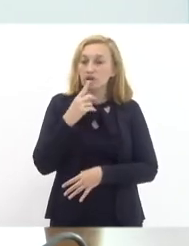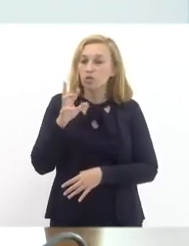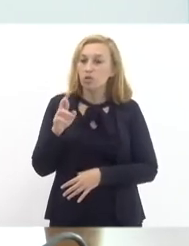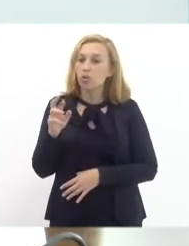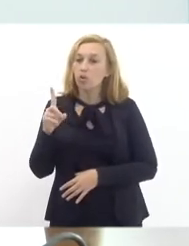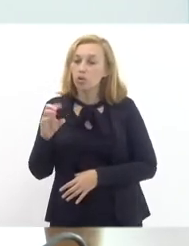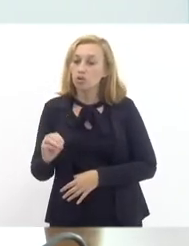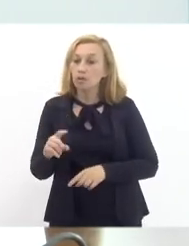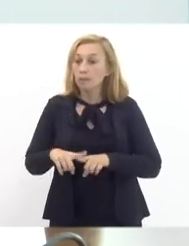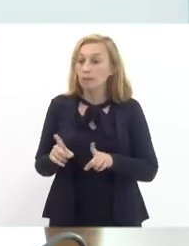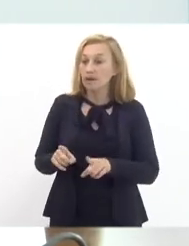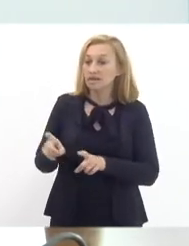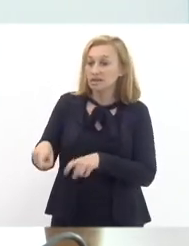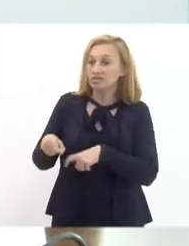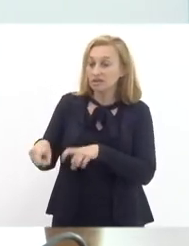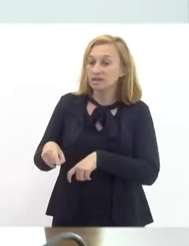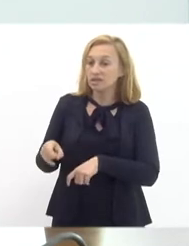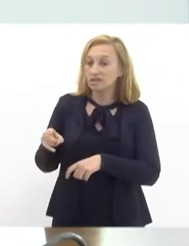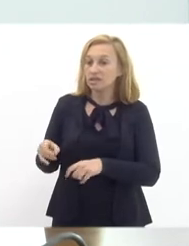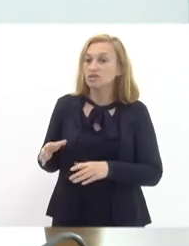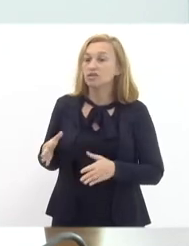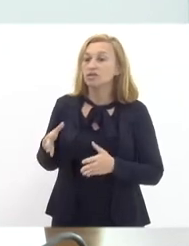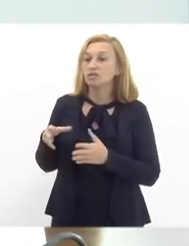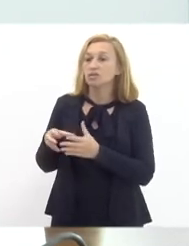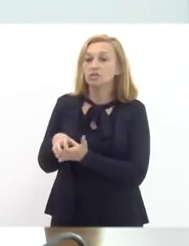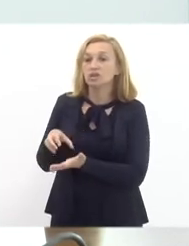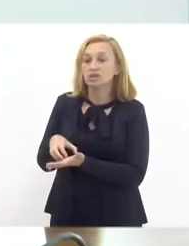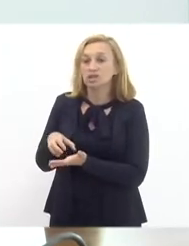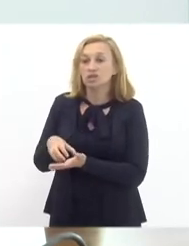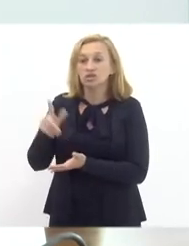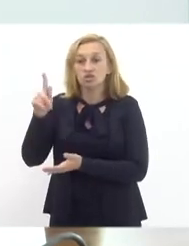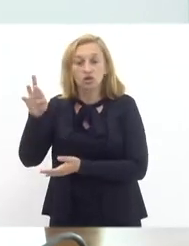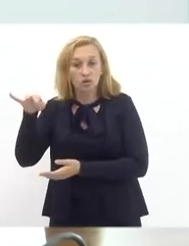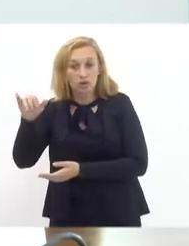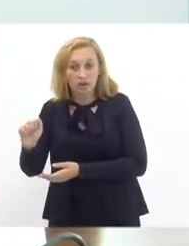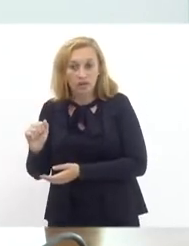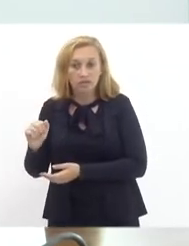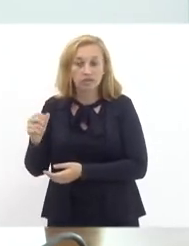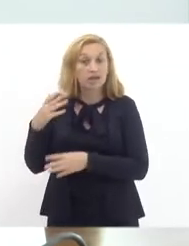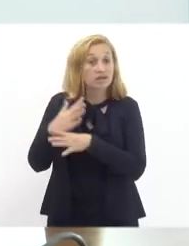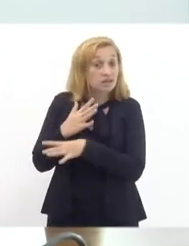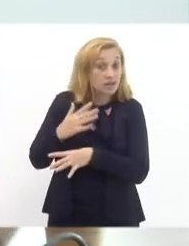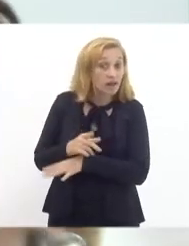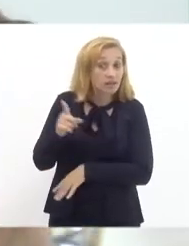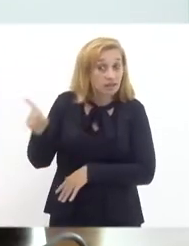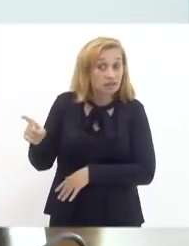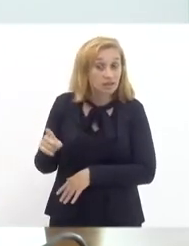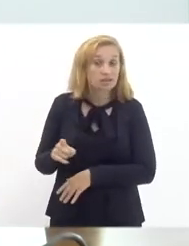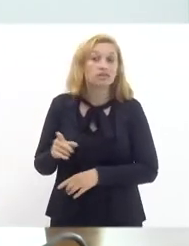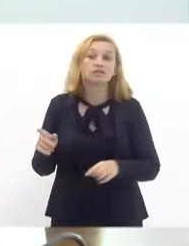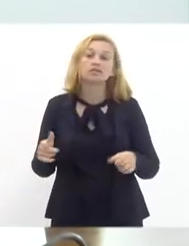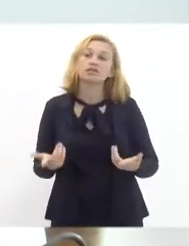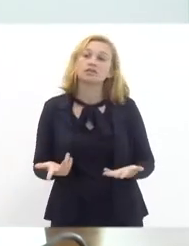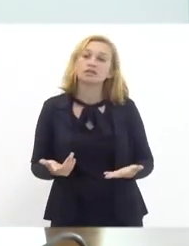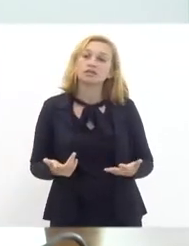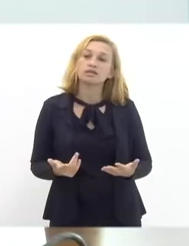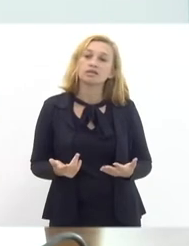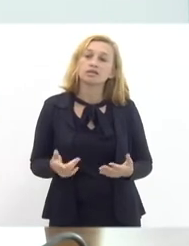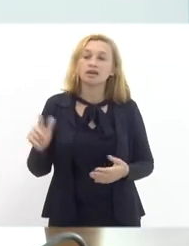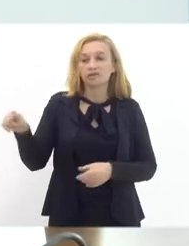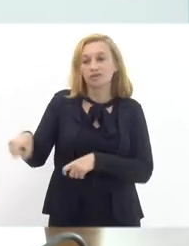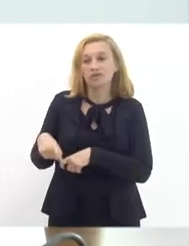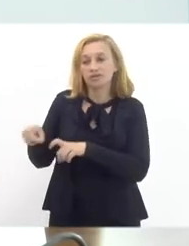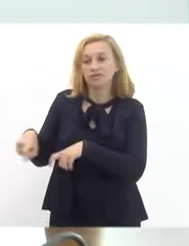no Columbandê que fica o centro geográfico da cidade, né? É ali que tem mais a ver com o centro da cidade. Inclusive, a